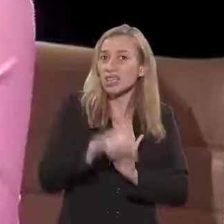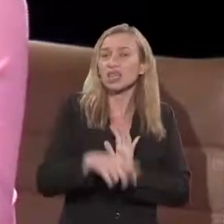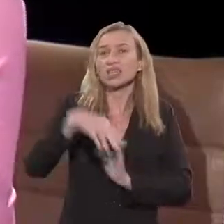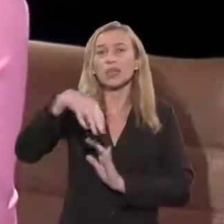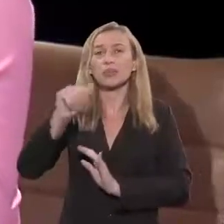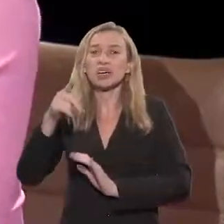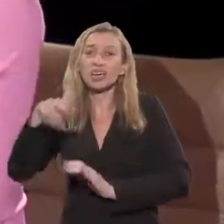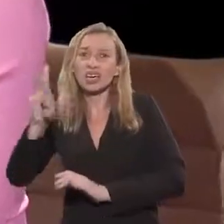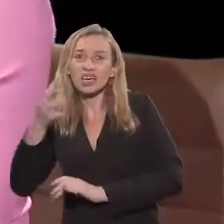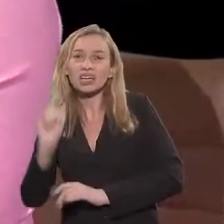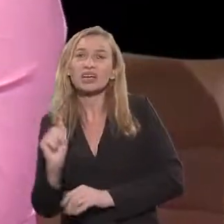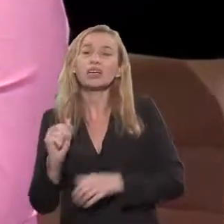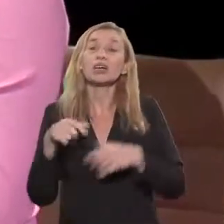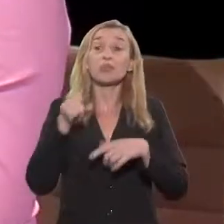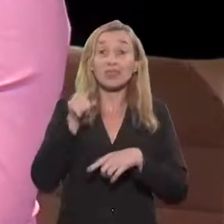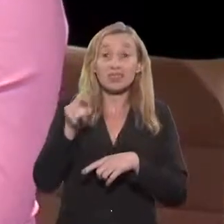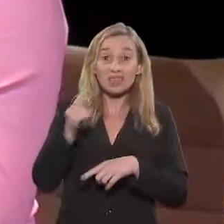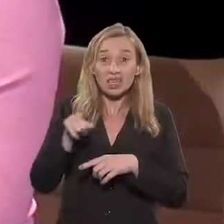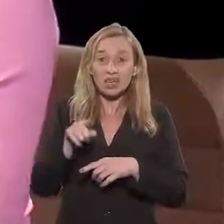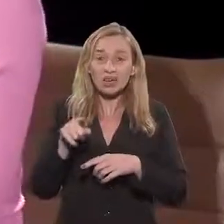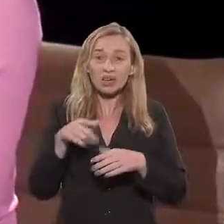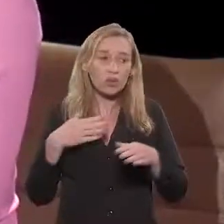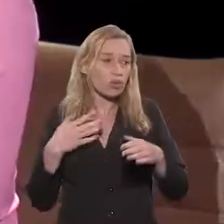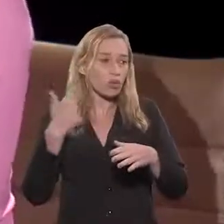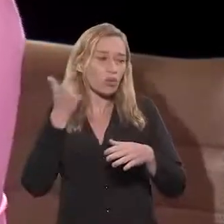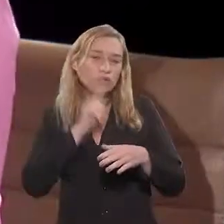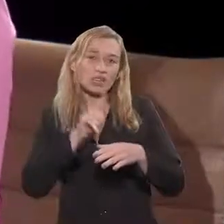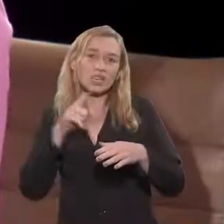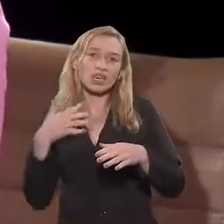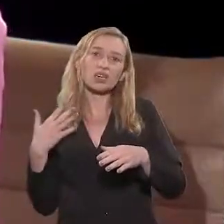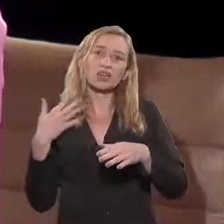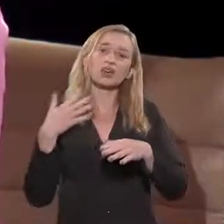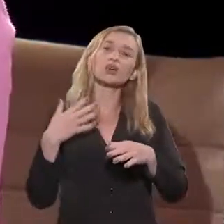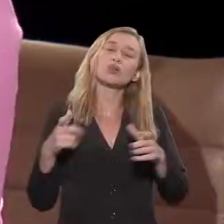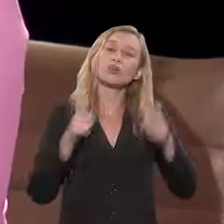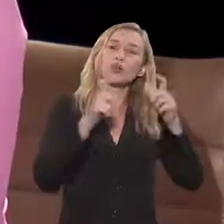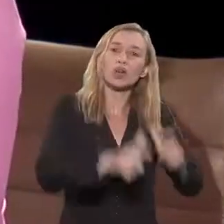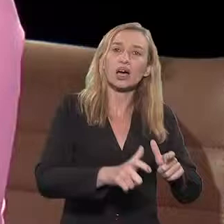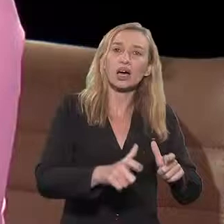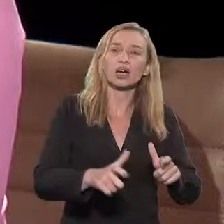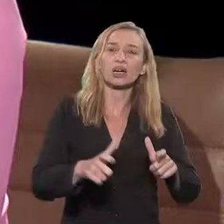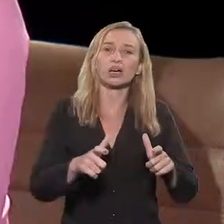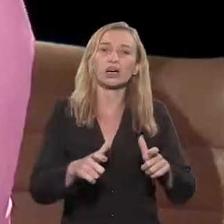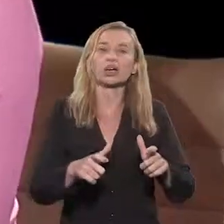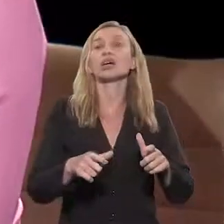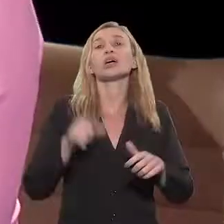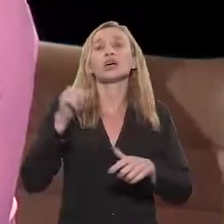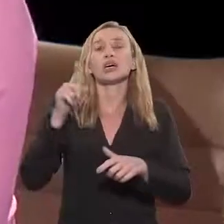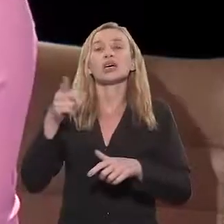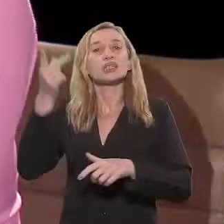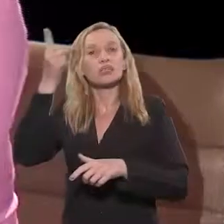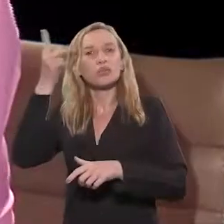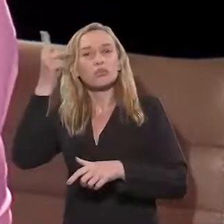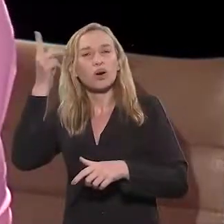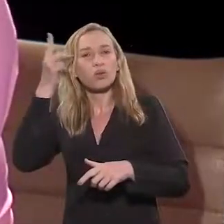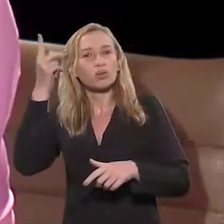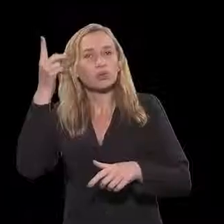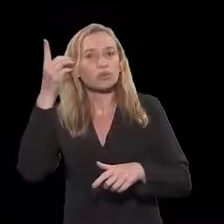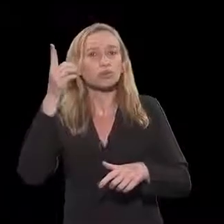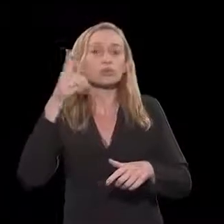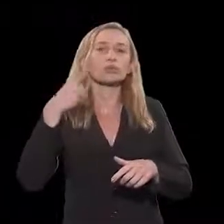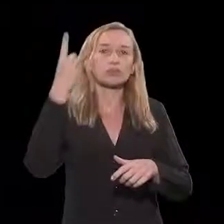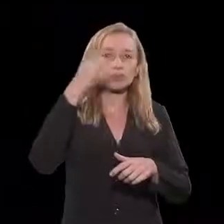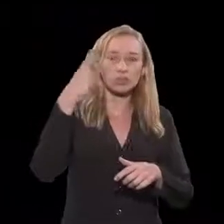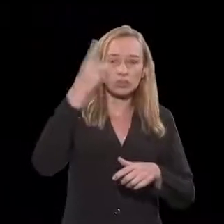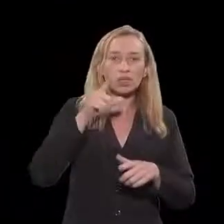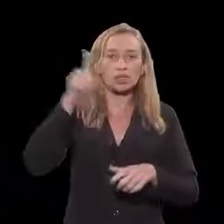da Mangueira, mas ela efetivamente alcança um cargo político em São Paulo. Como é que você analisa isso? Sim.